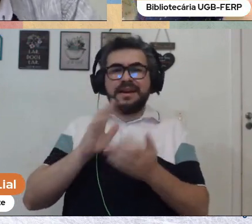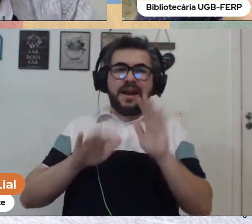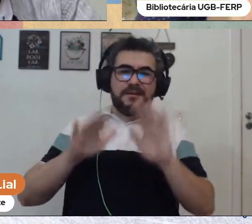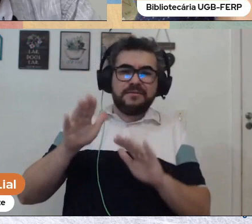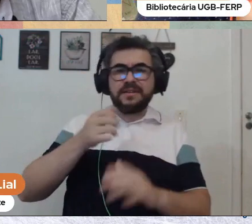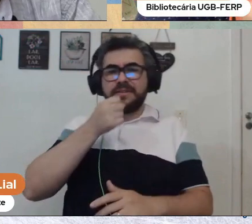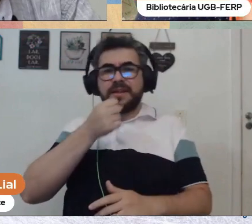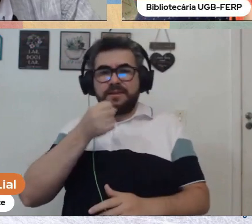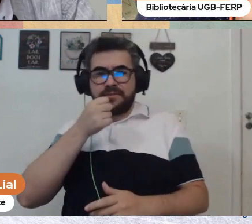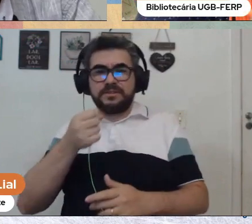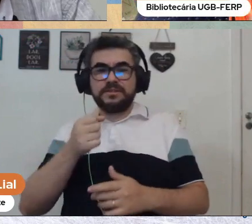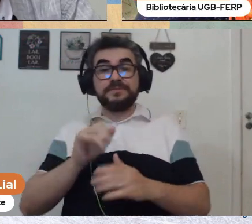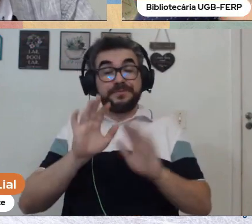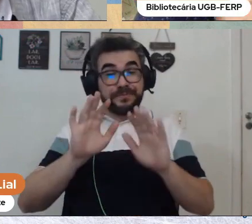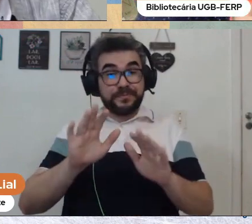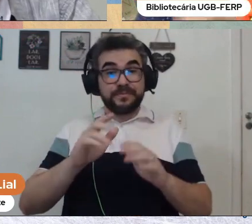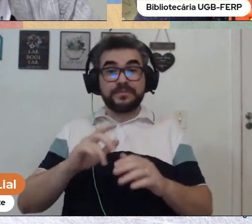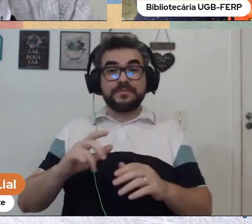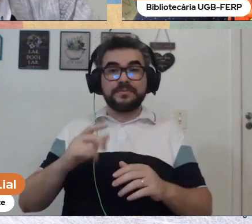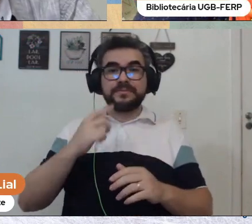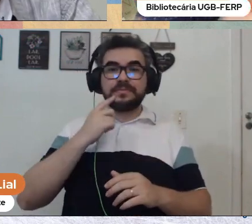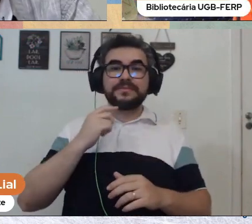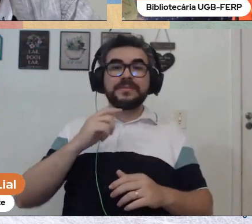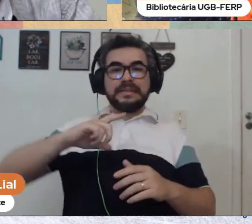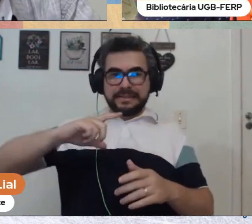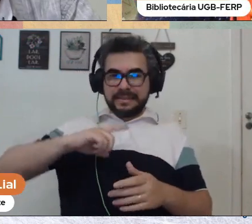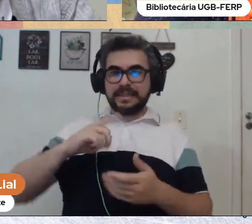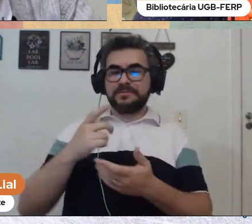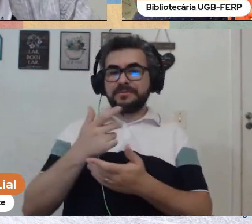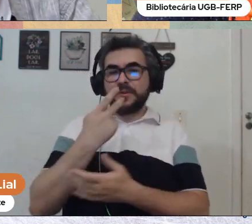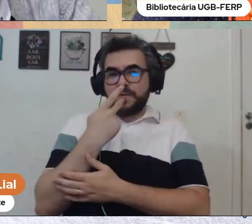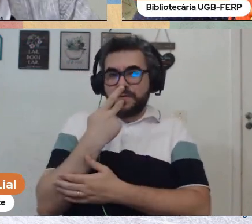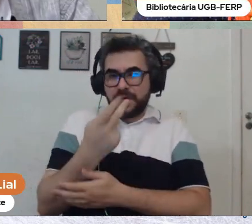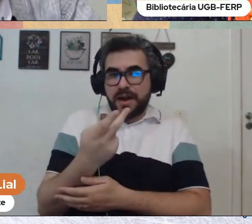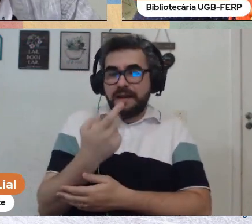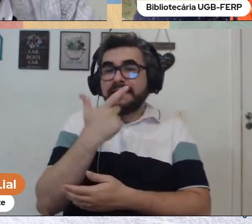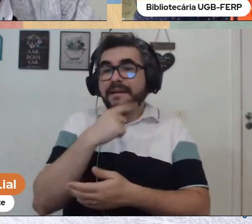no, na base do ato, né, lá na base ARC, eu deixei o link. E